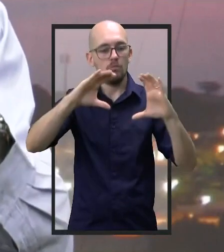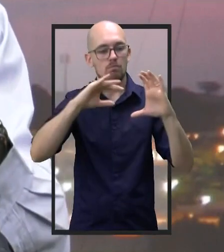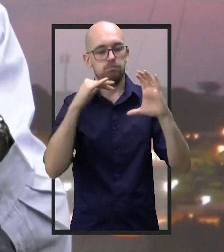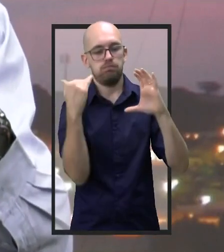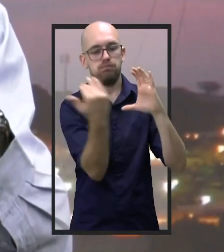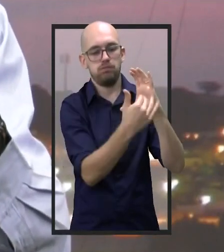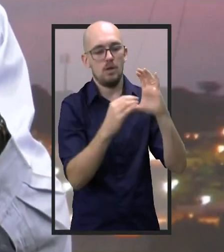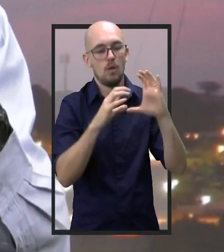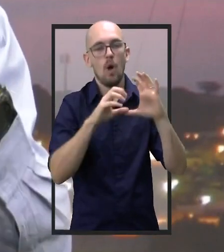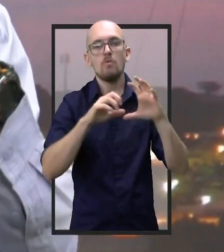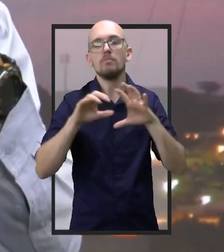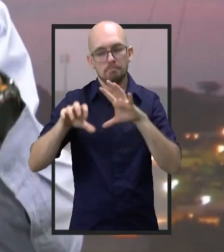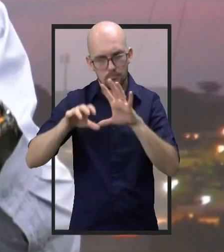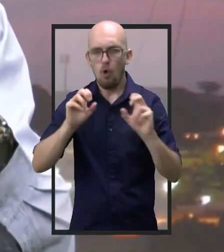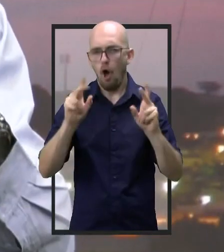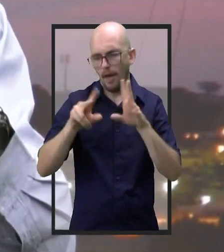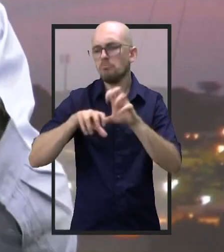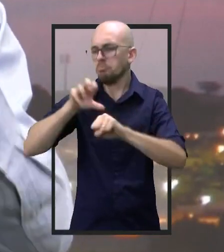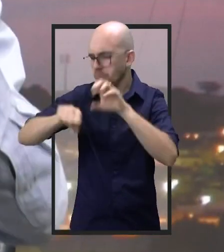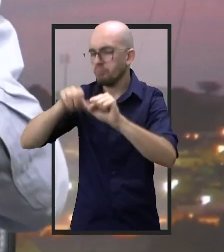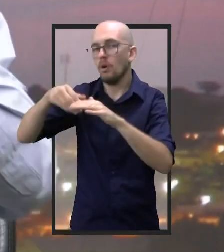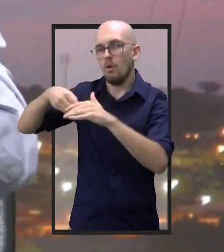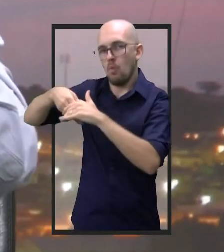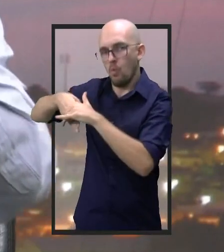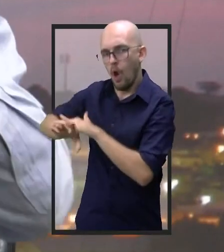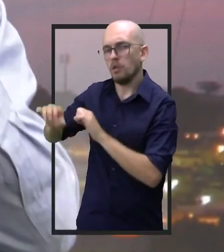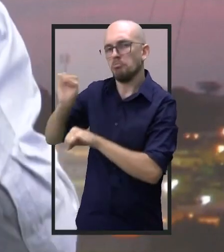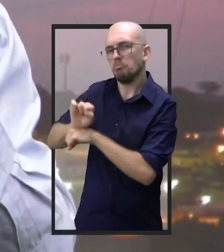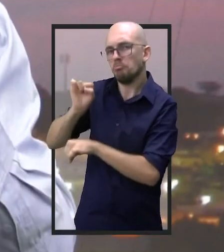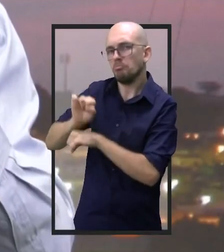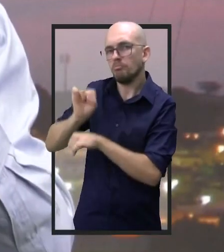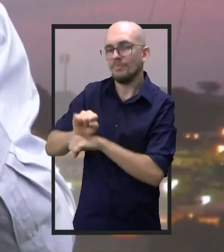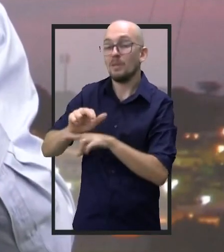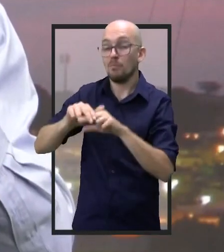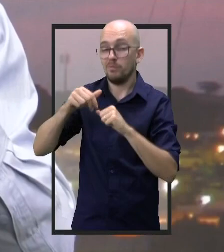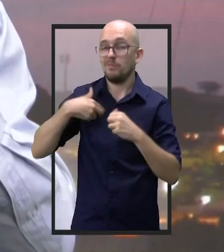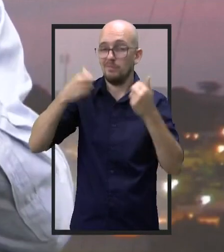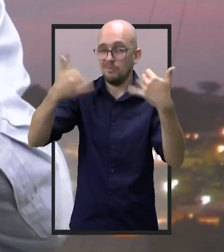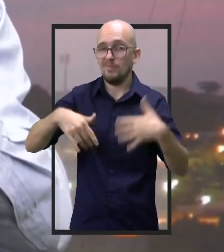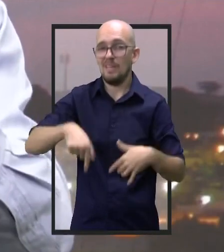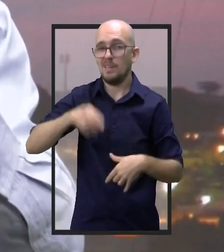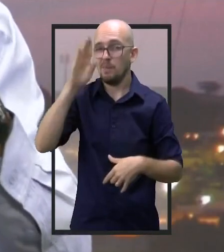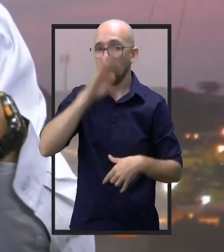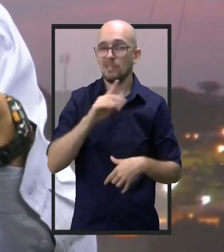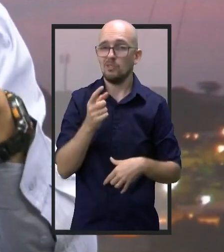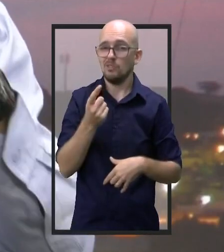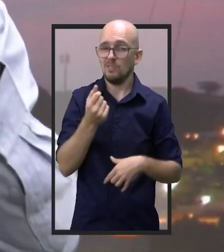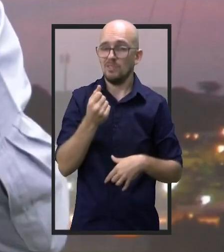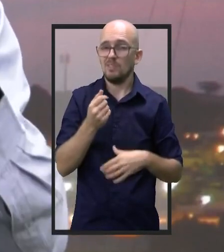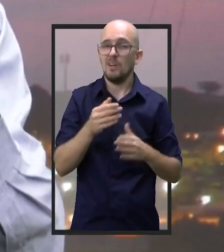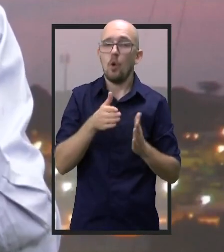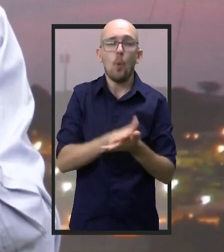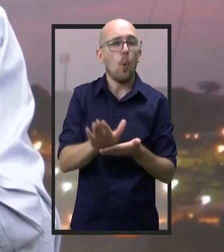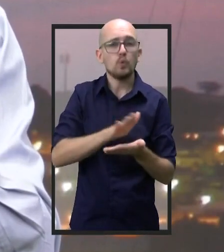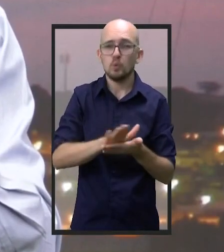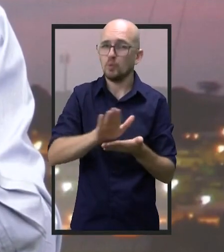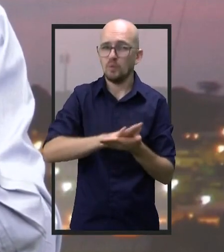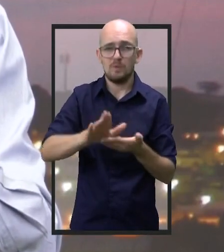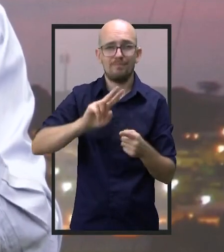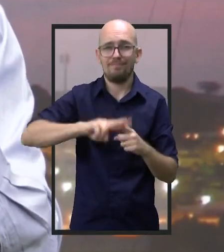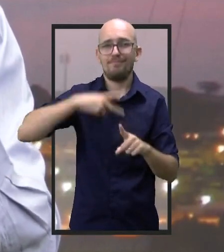Com armazenagem adequada, logística adequada, é que eu falo custo Brasil, né? As exportações têm que estar